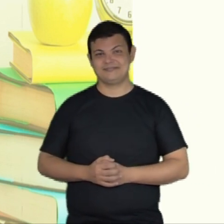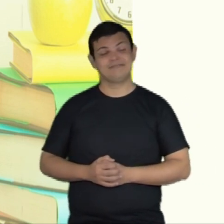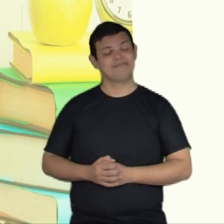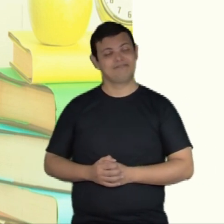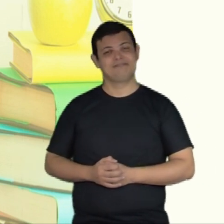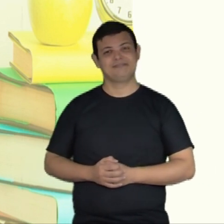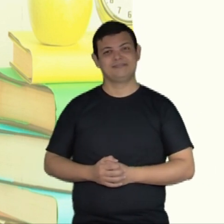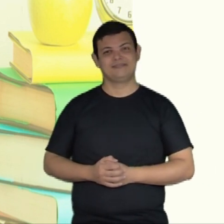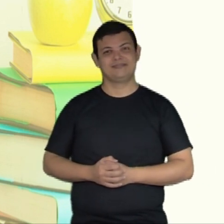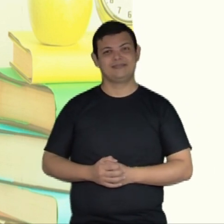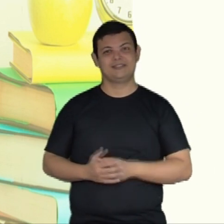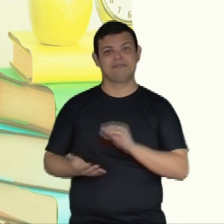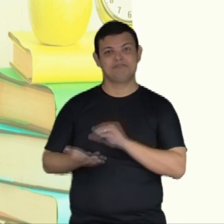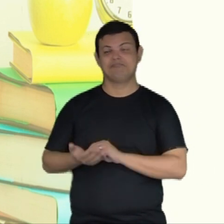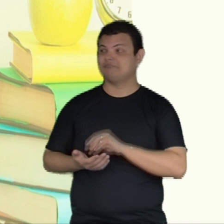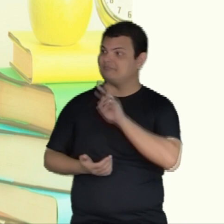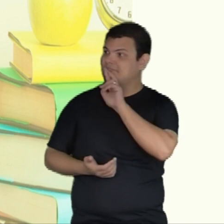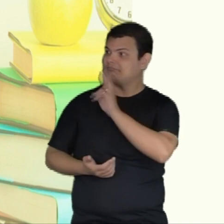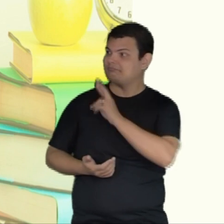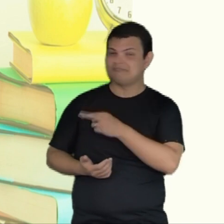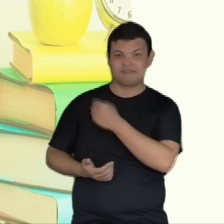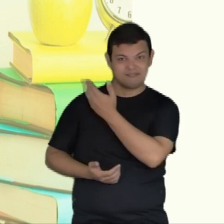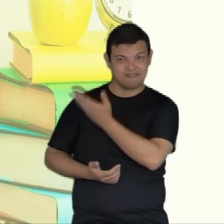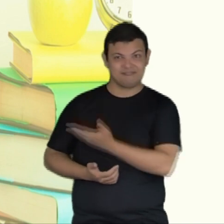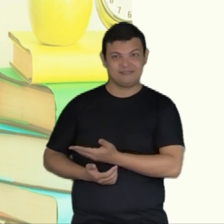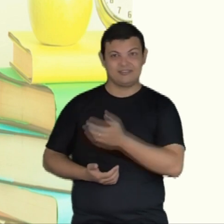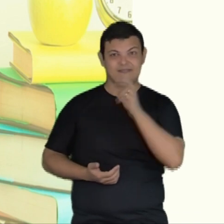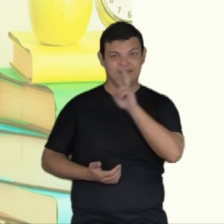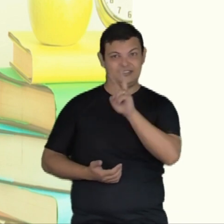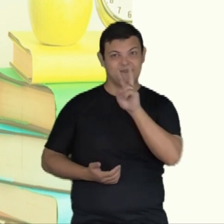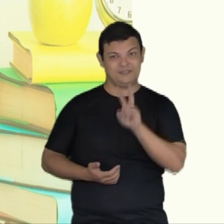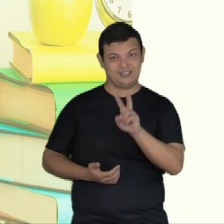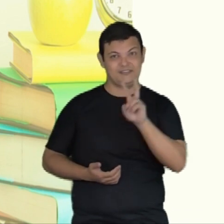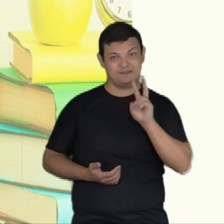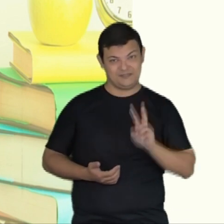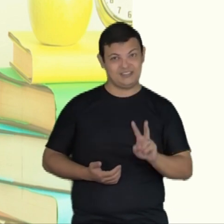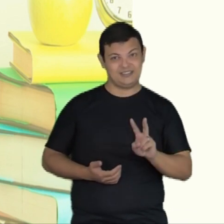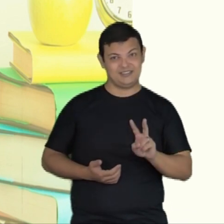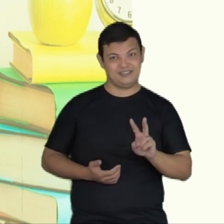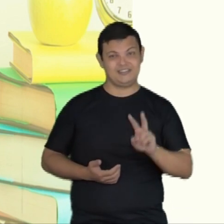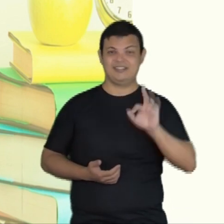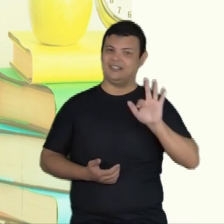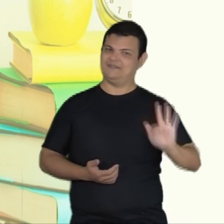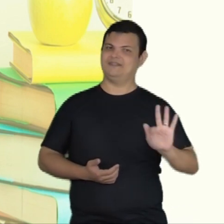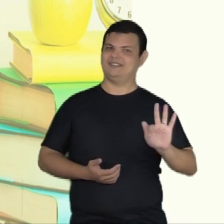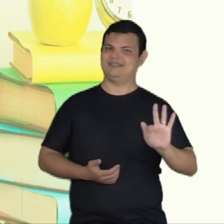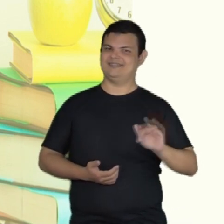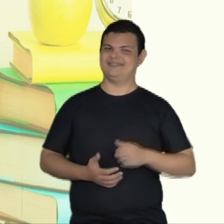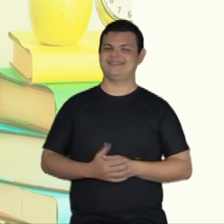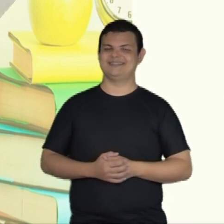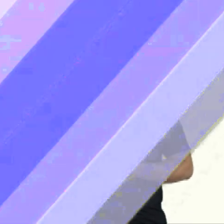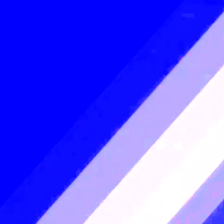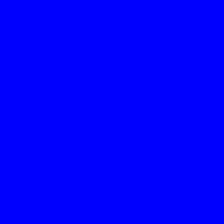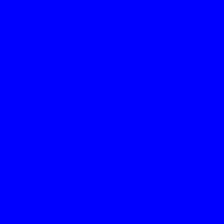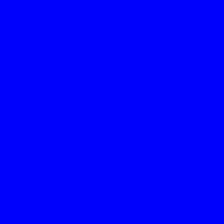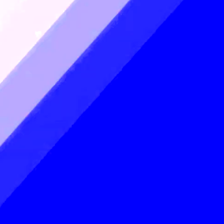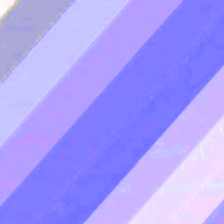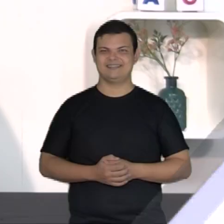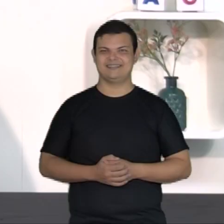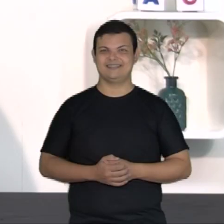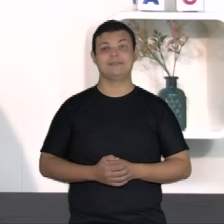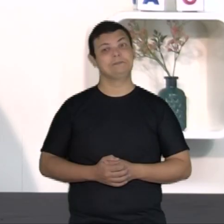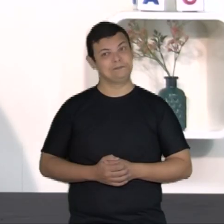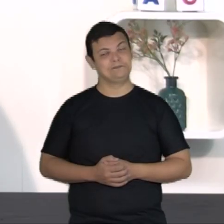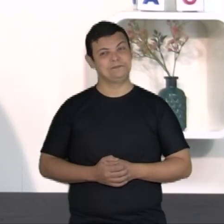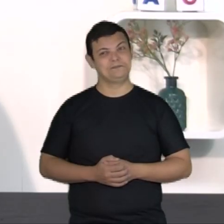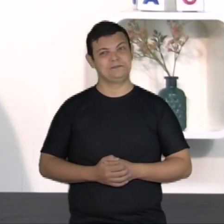Pronto, essas são as respostas, tá bom? V, V, V e F, tá certo?